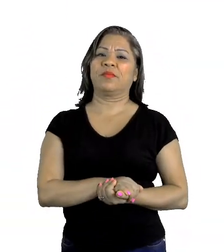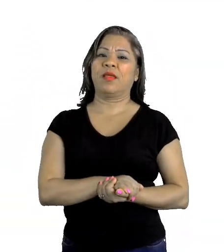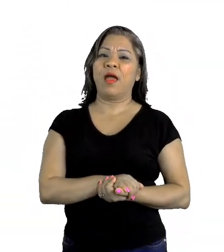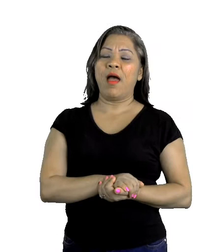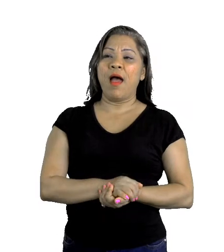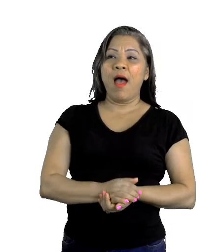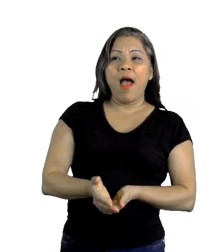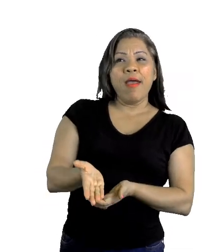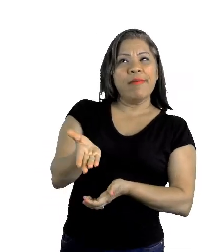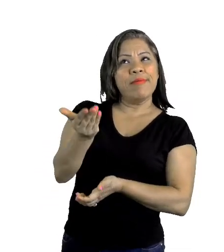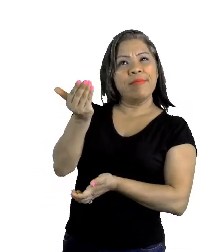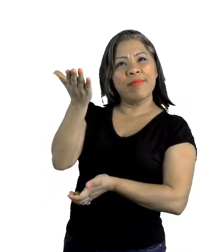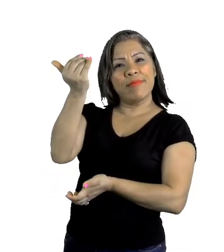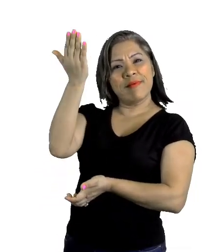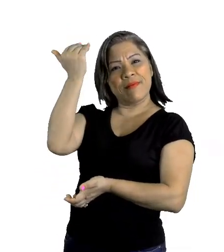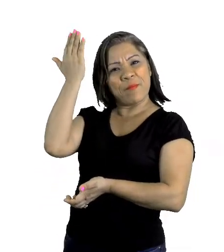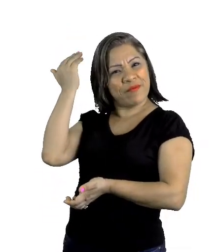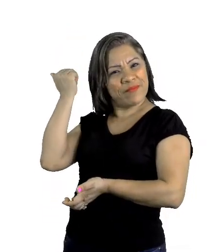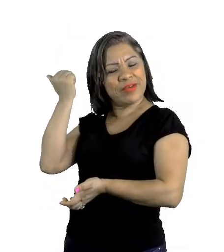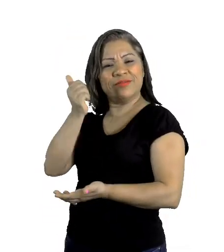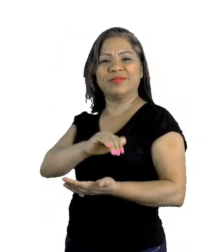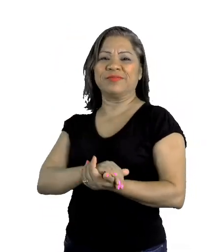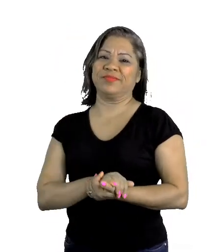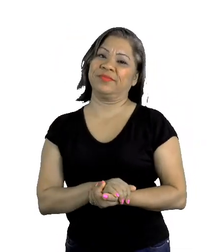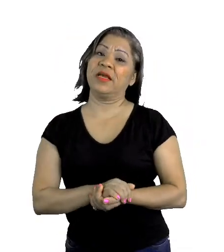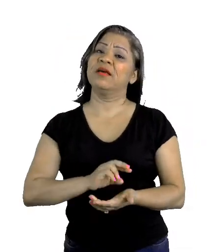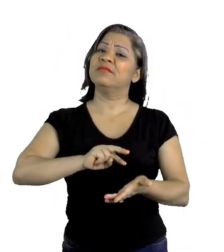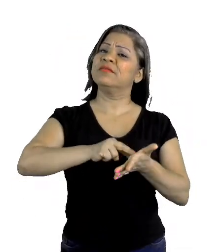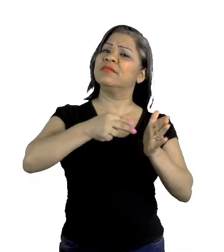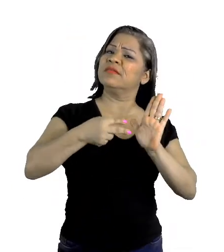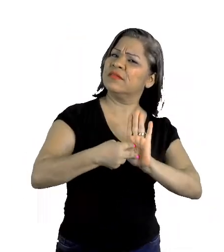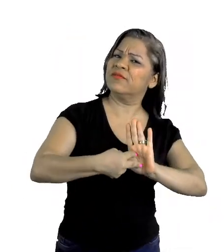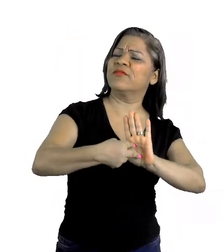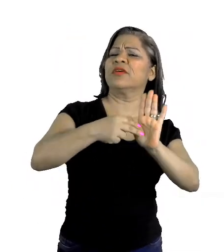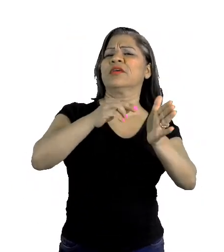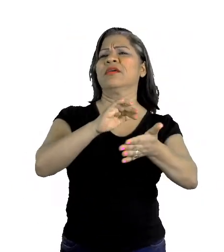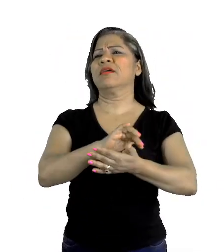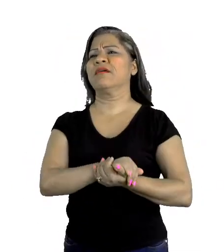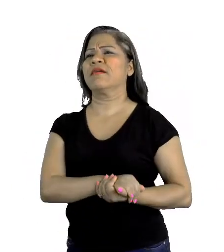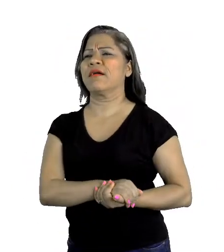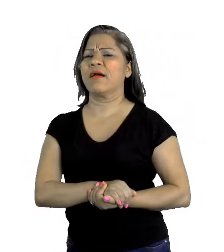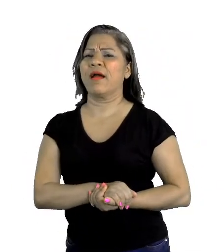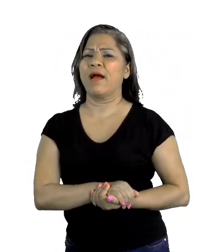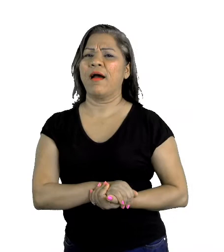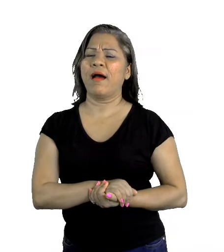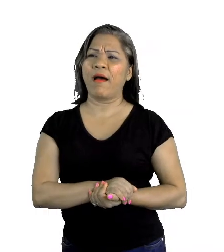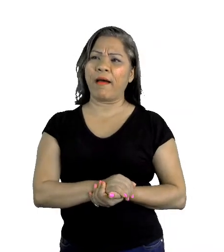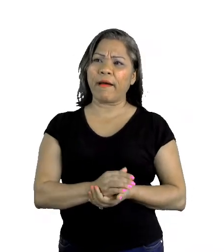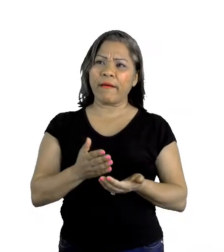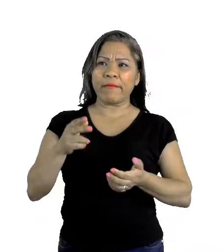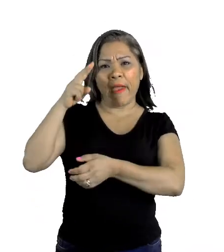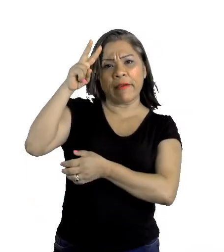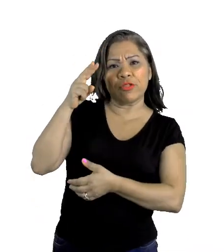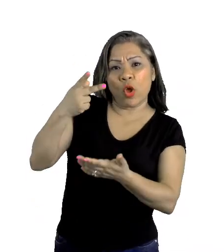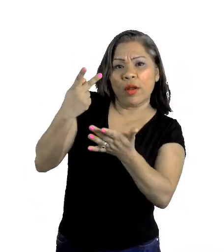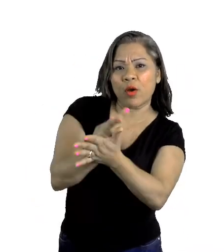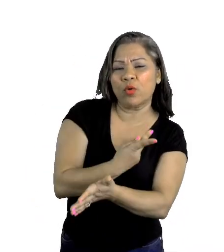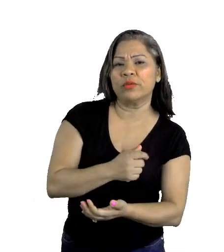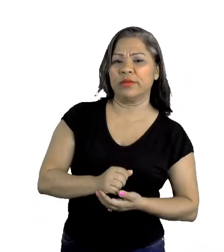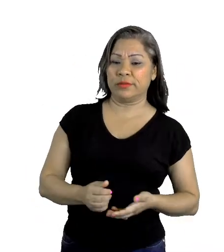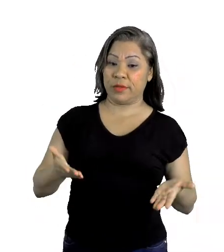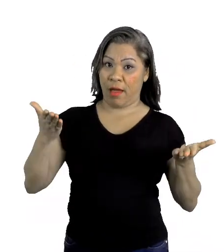vez". Isso significa que a história ocorre no presente, no passado ou no